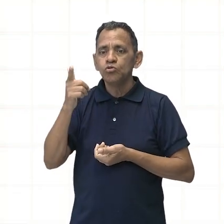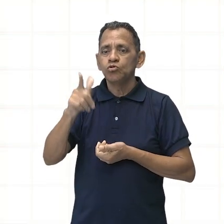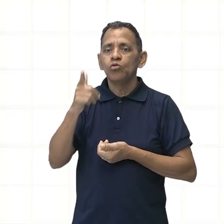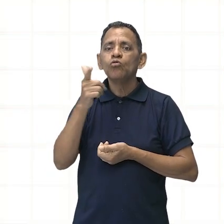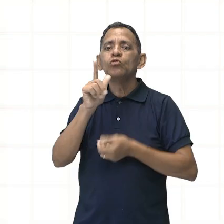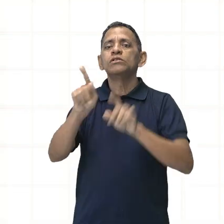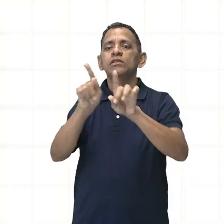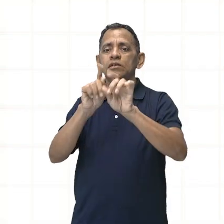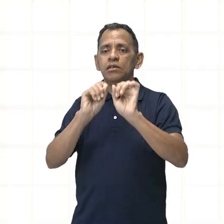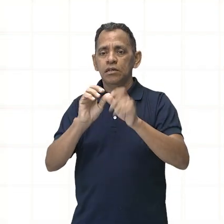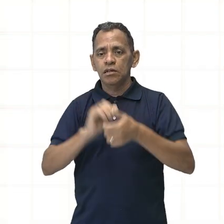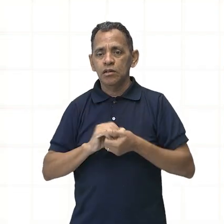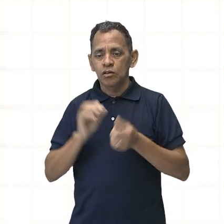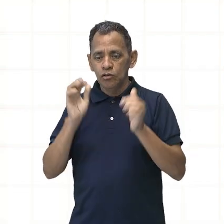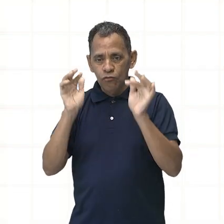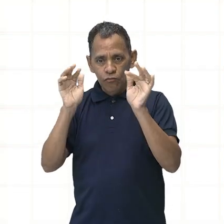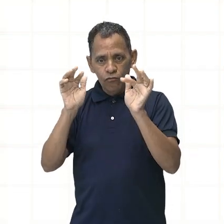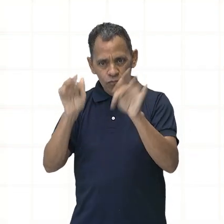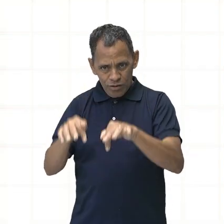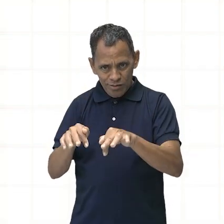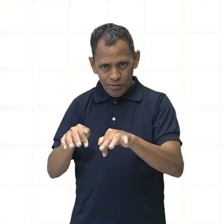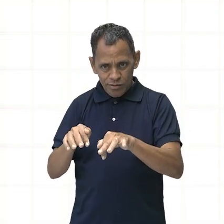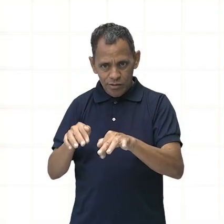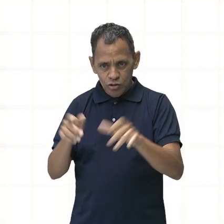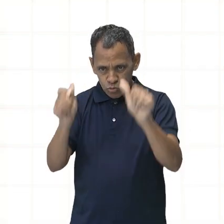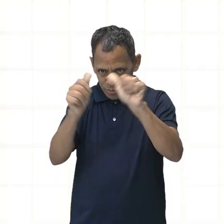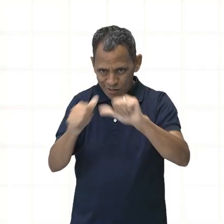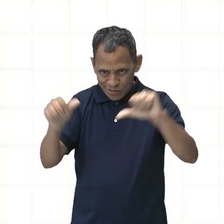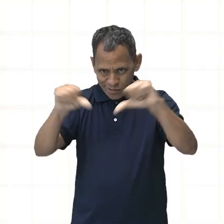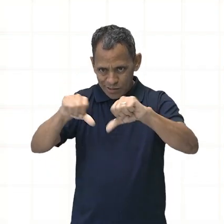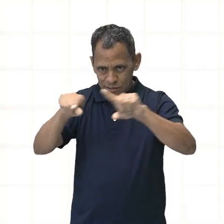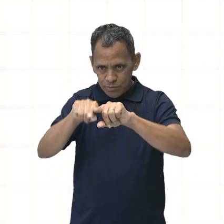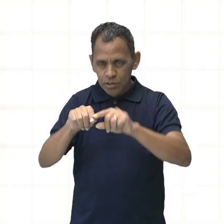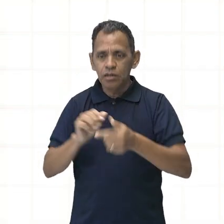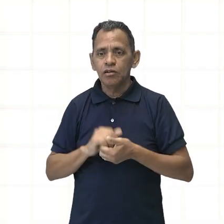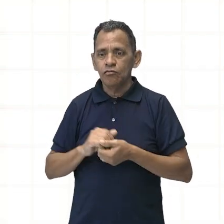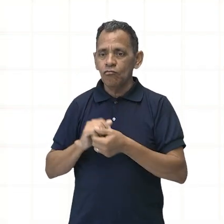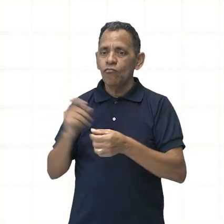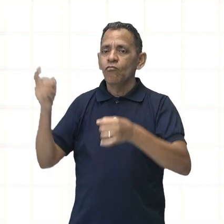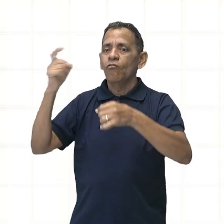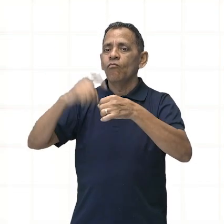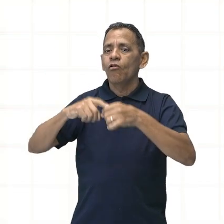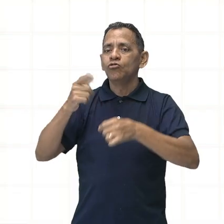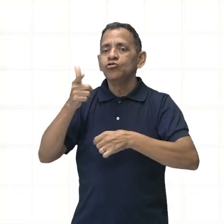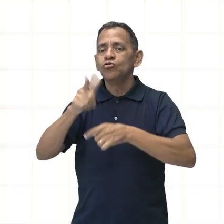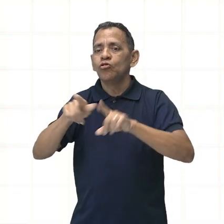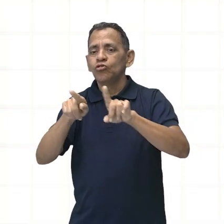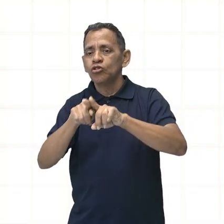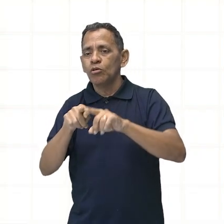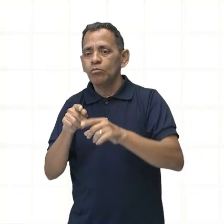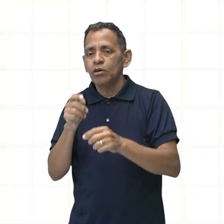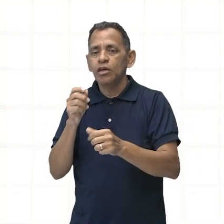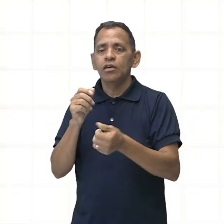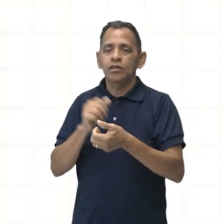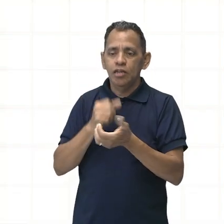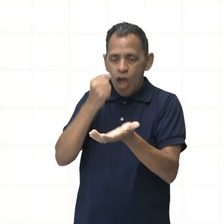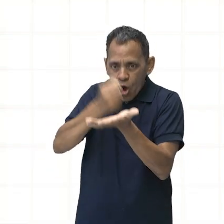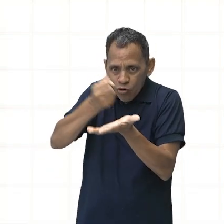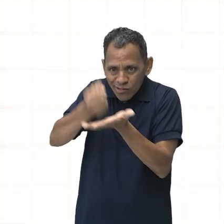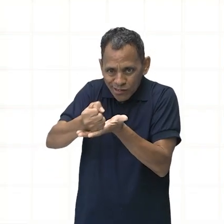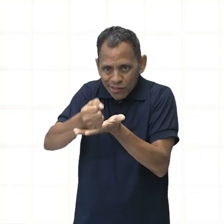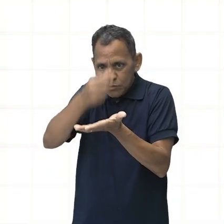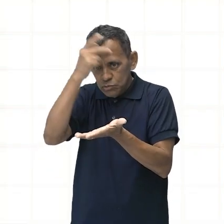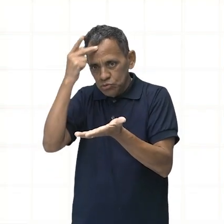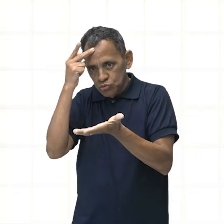da crise. Então, findou a crise, os postos de trabalho voltam novamente, certo? E aí, esse é o